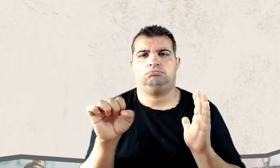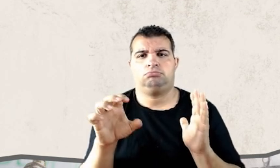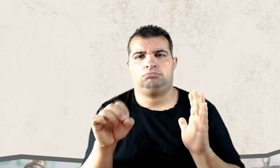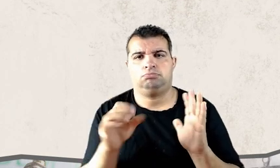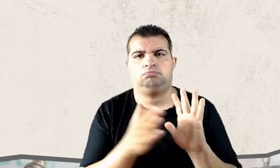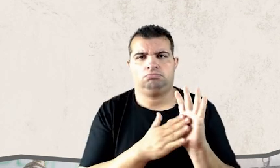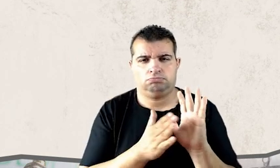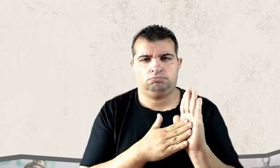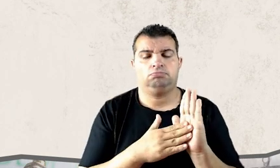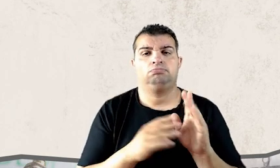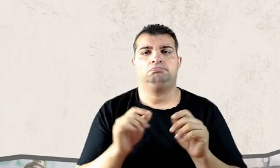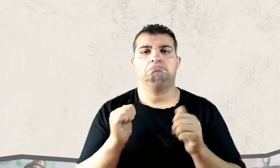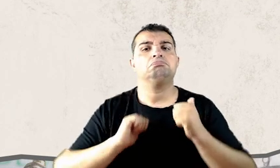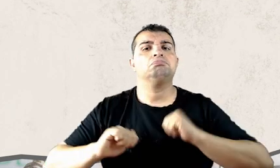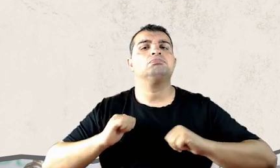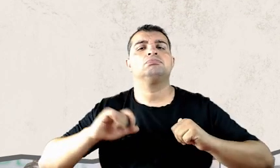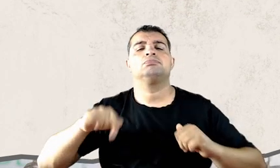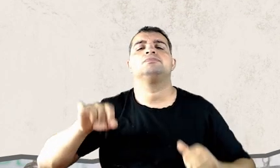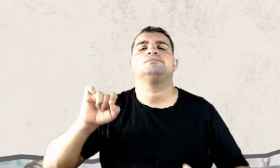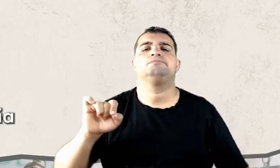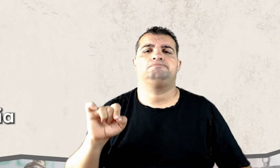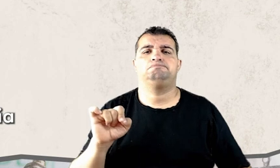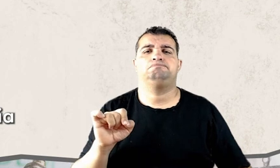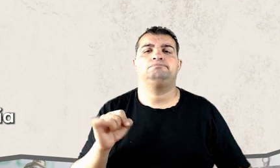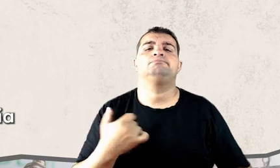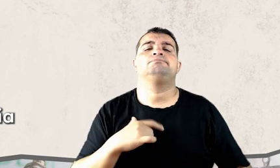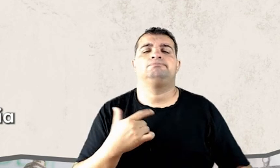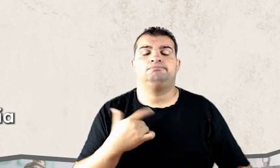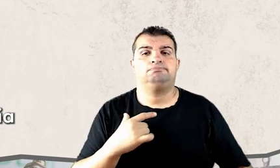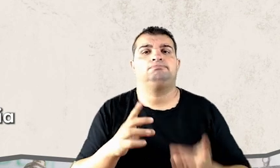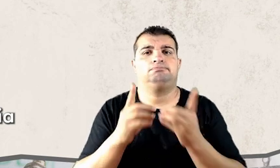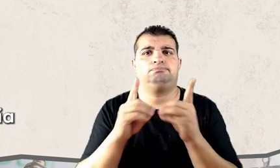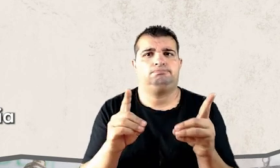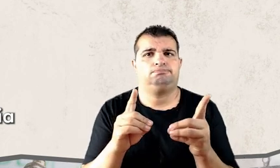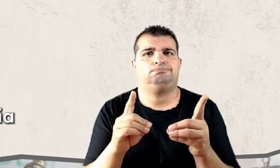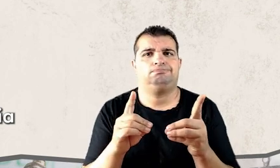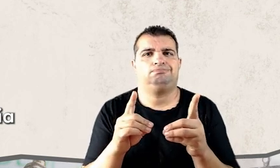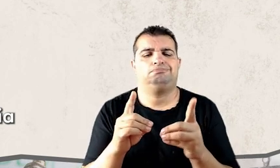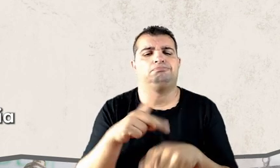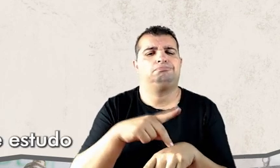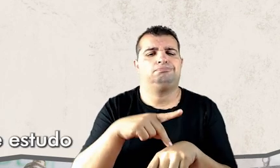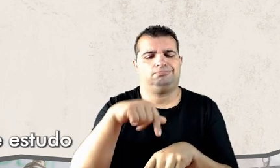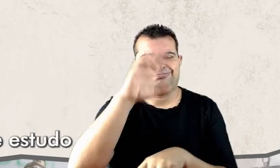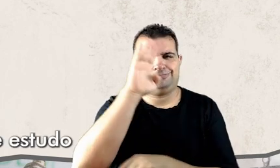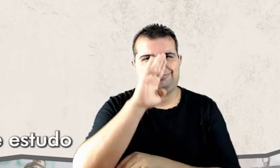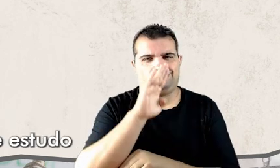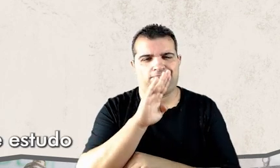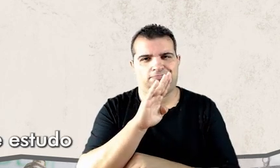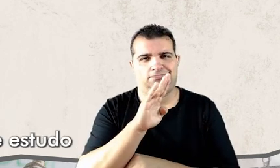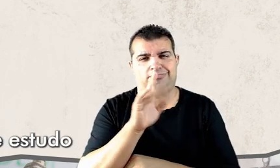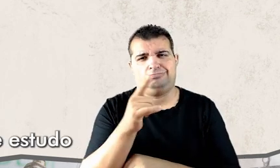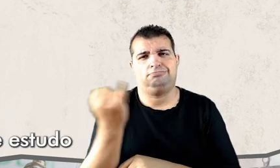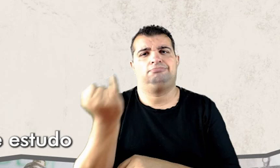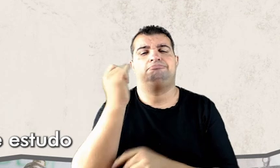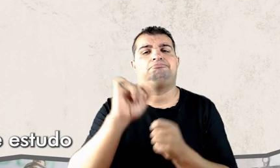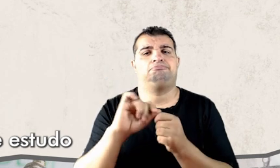a perspectiva era de que havia uma democracia racial no Brasil, portanto era